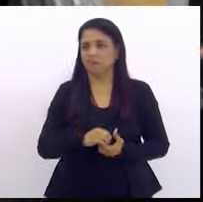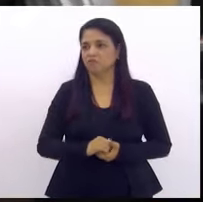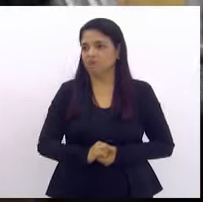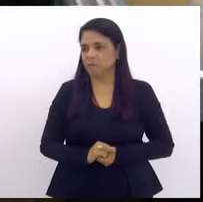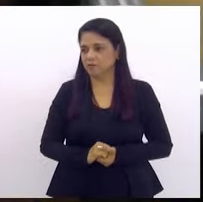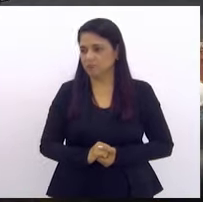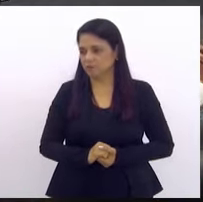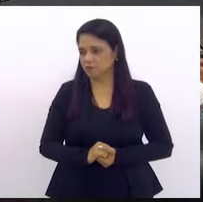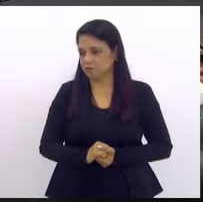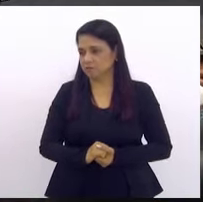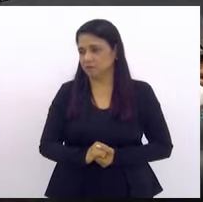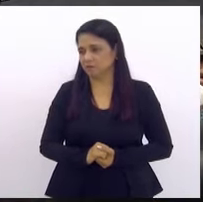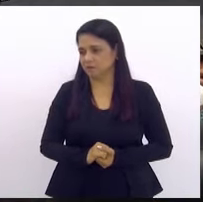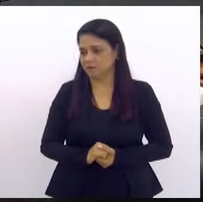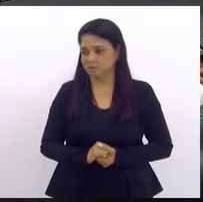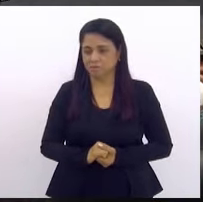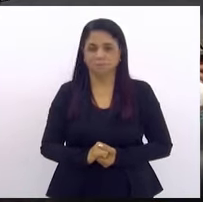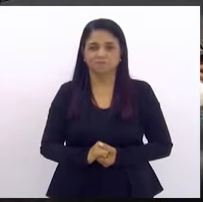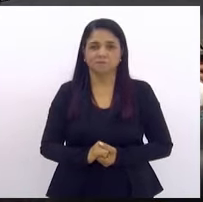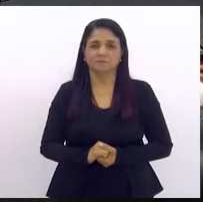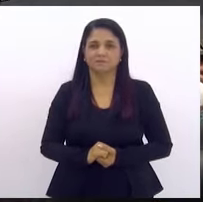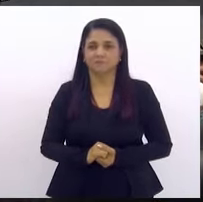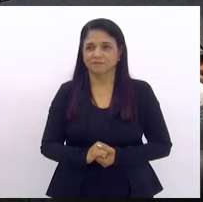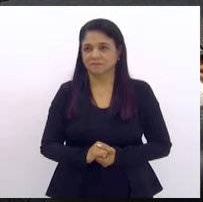Valeu, boa sorte para a filha.